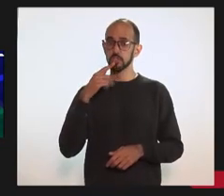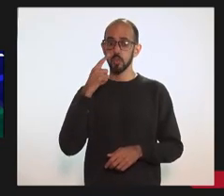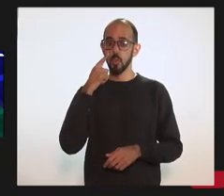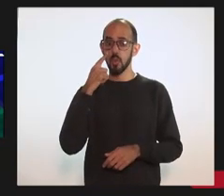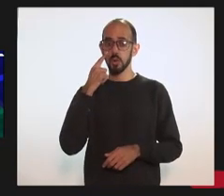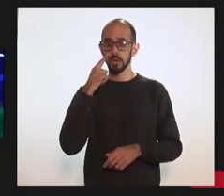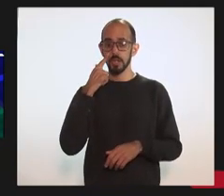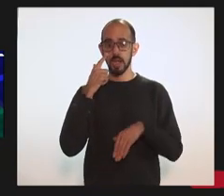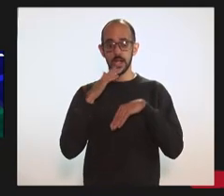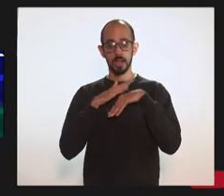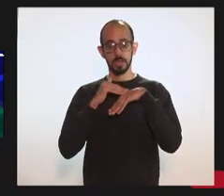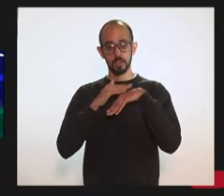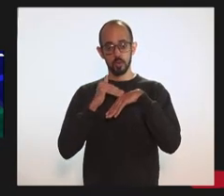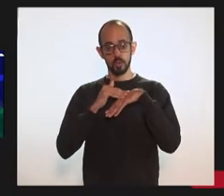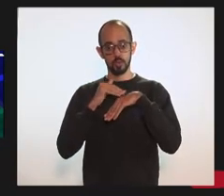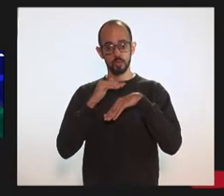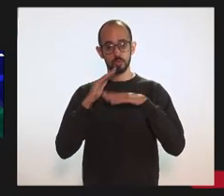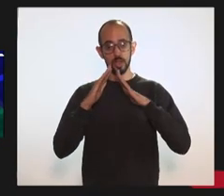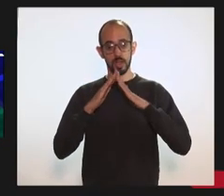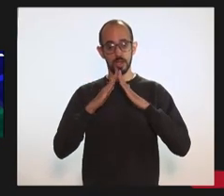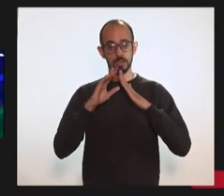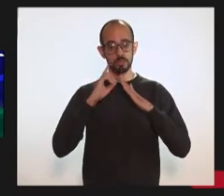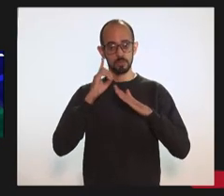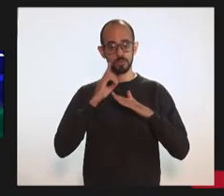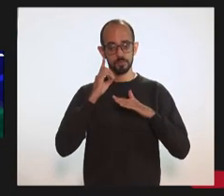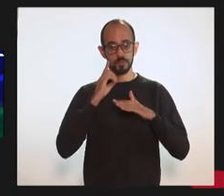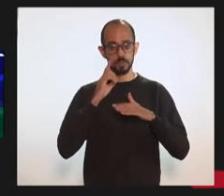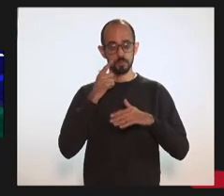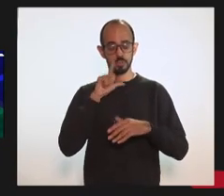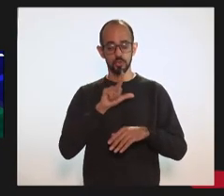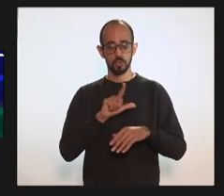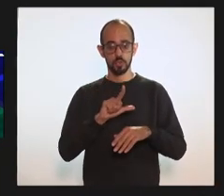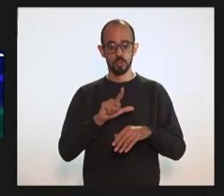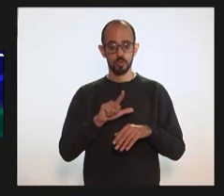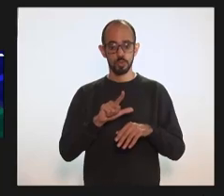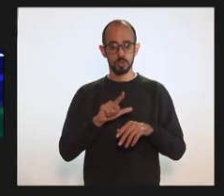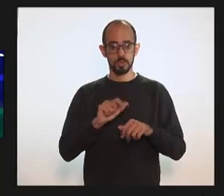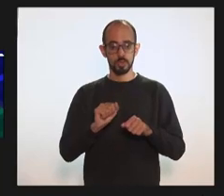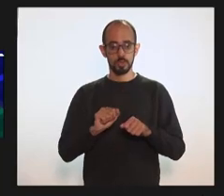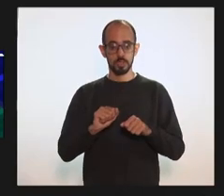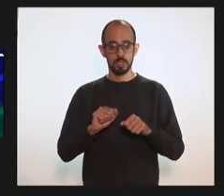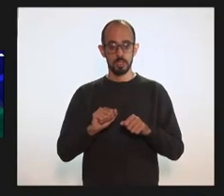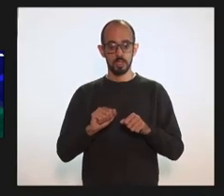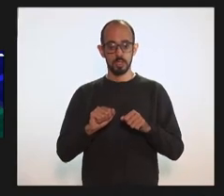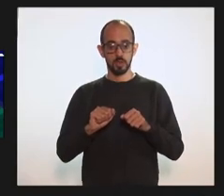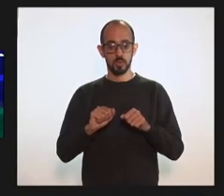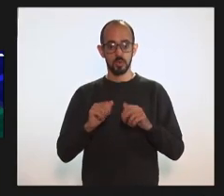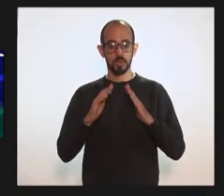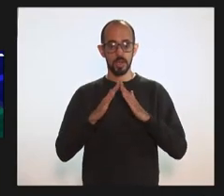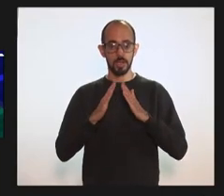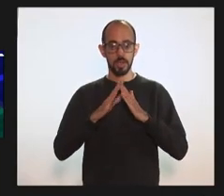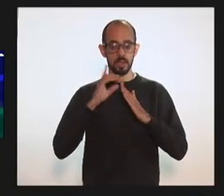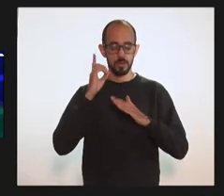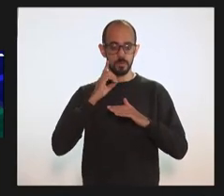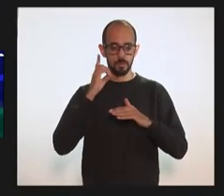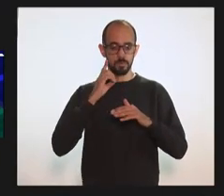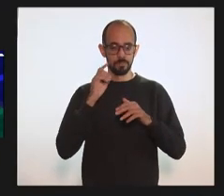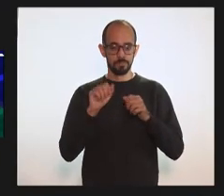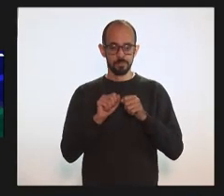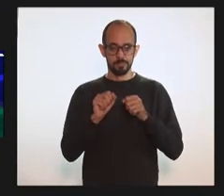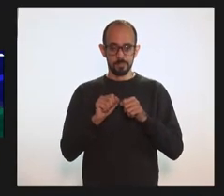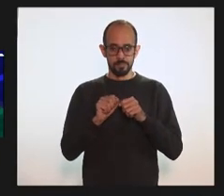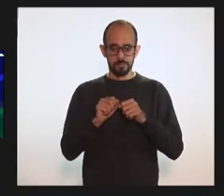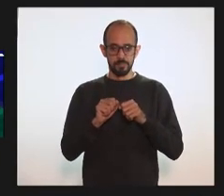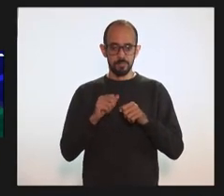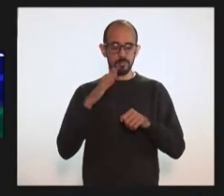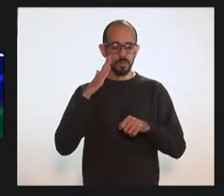Assembleia Legislativa no sentido de que a gente possa efetivar o que a Assembleia Legislativa produziu depois de tanto trabalho e tanta discussão, presidente. Eu